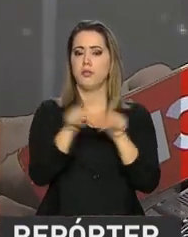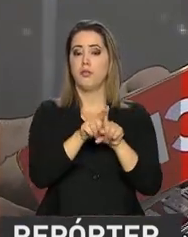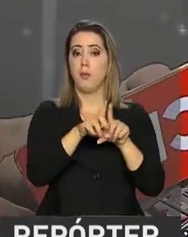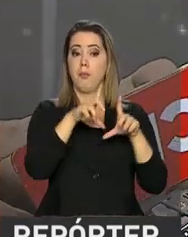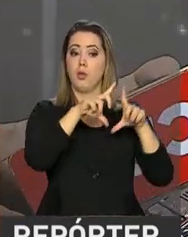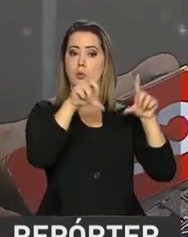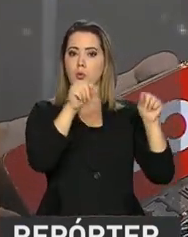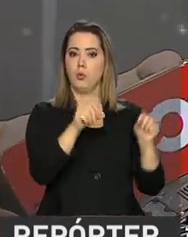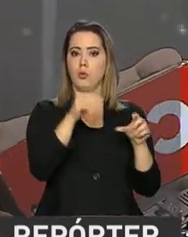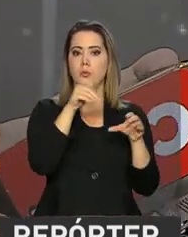quem é eleitor brasileiro